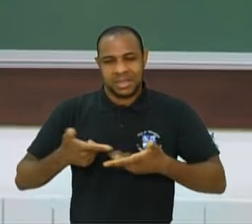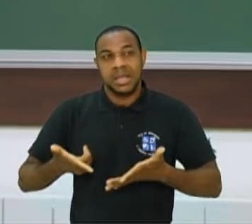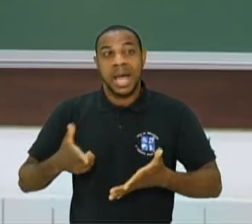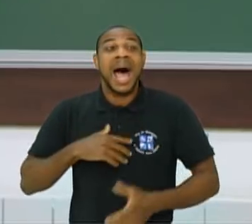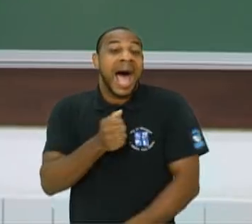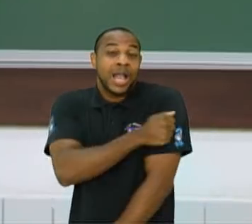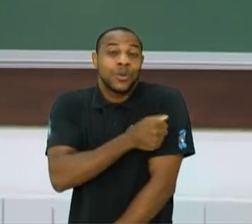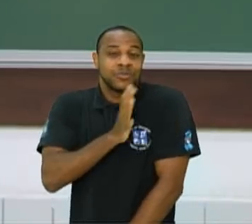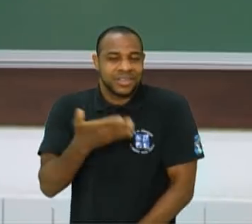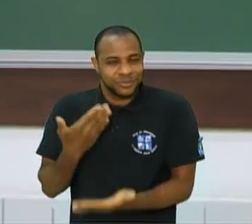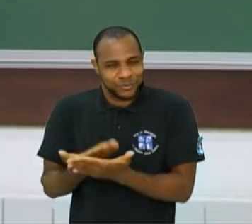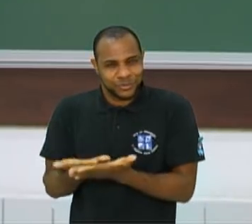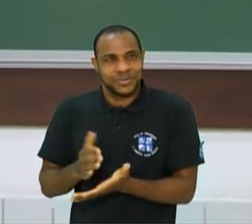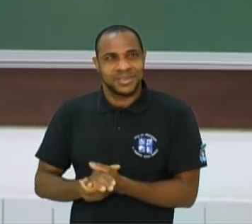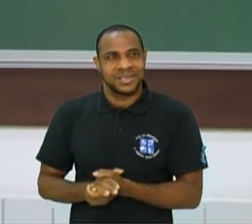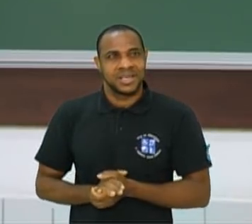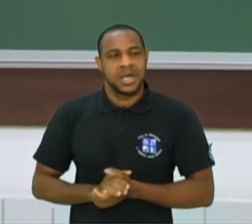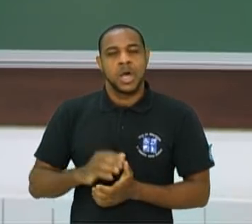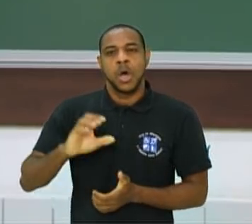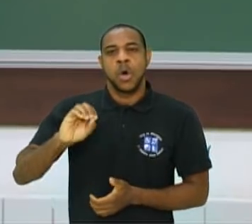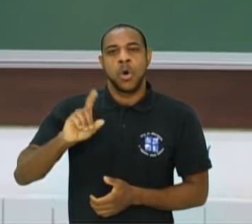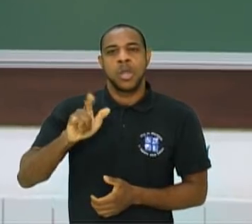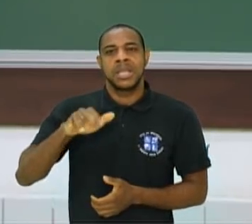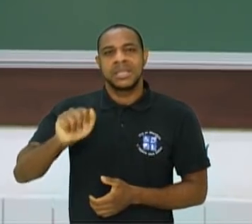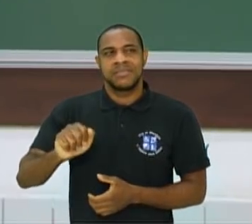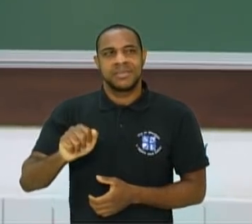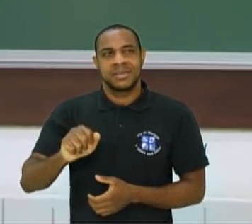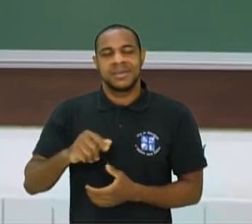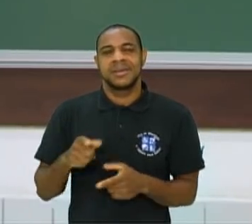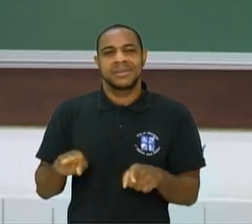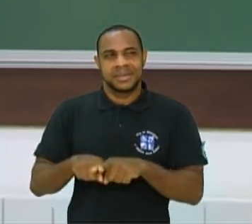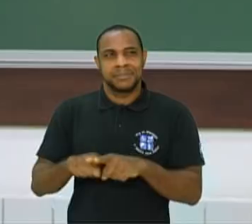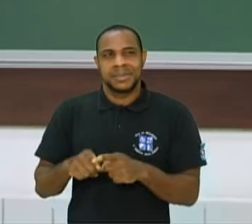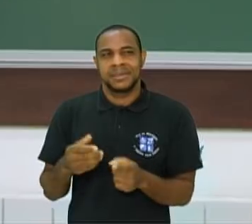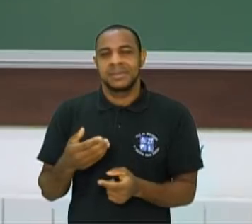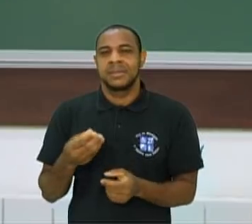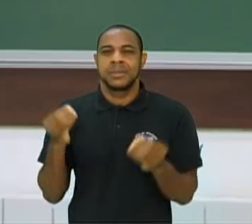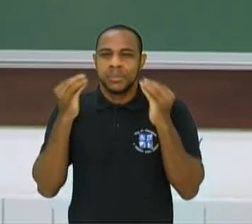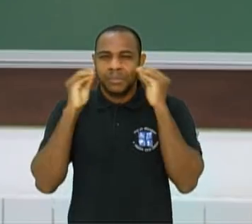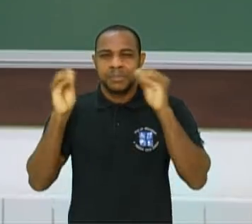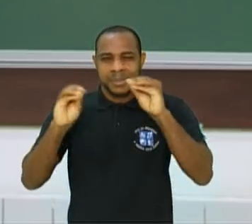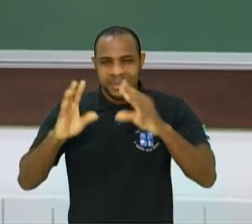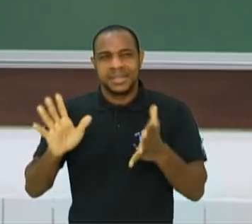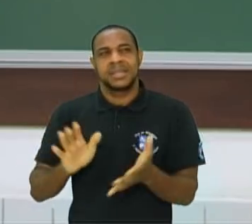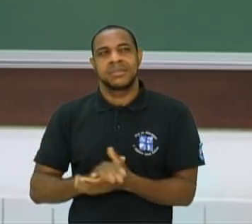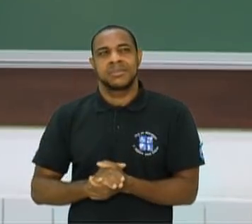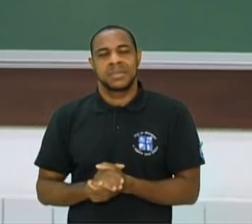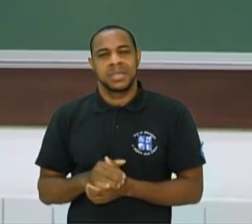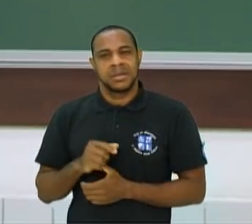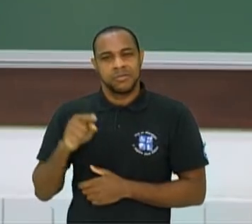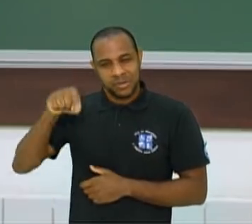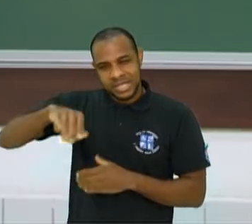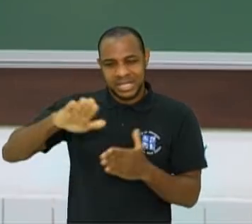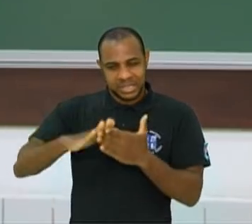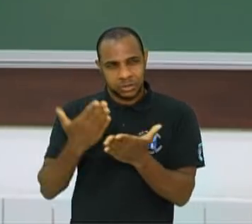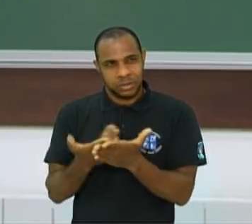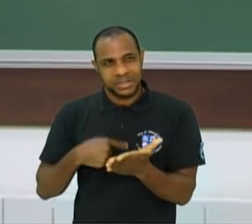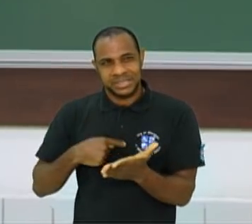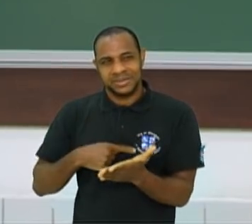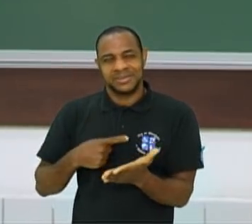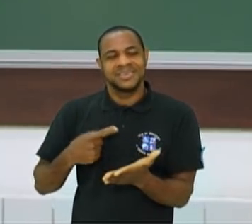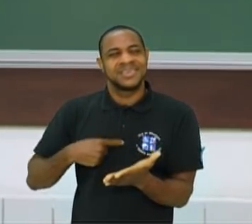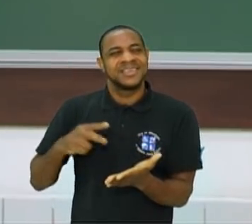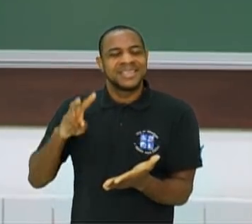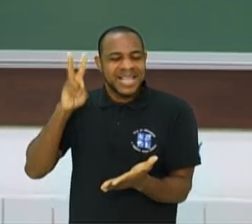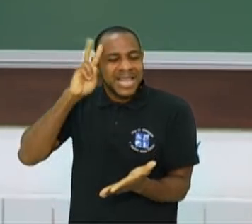lá. Então, Colégio Olívio Beliche, de Curitiba. Beijo da prof. Rutineia. Foi ali que a inesquecível